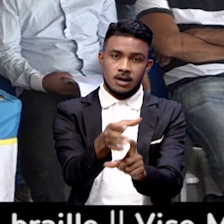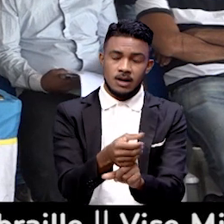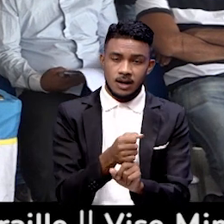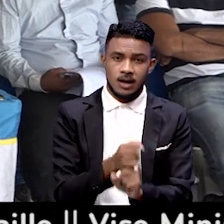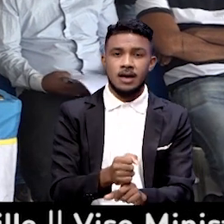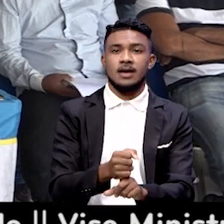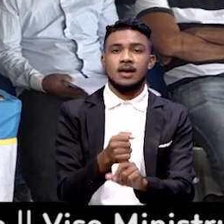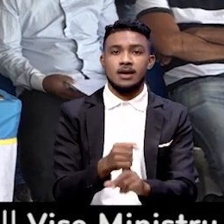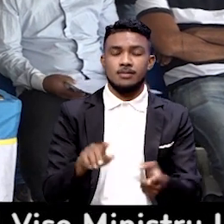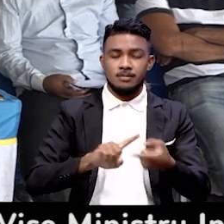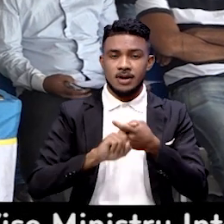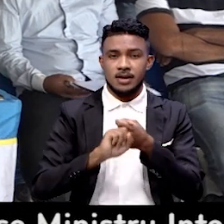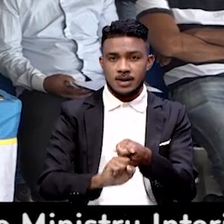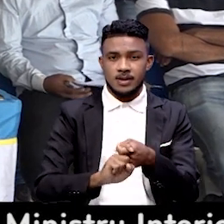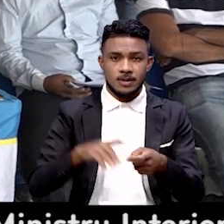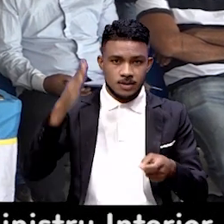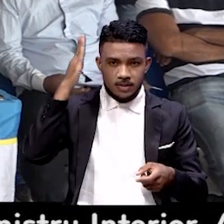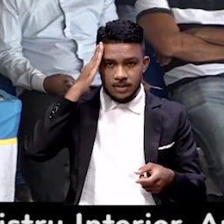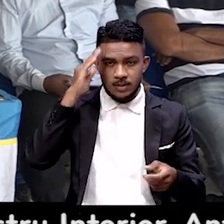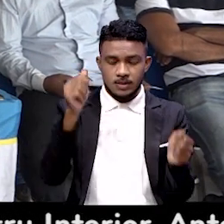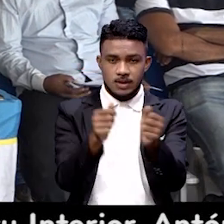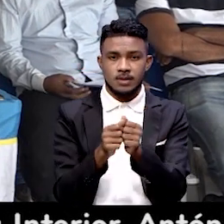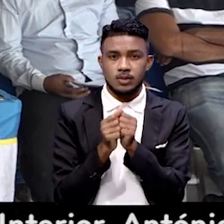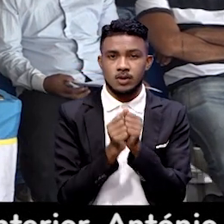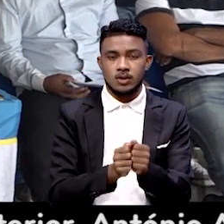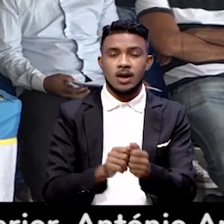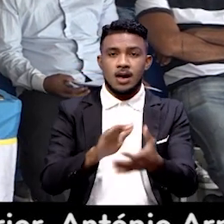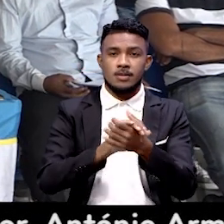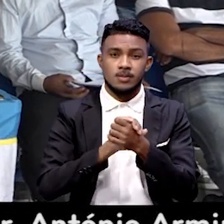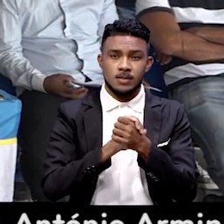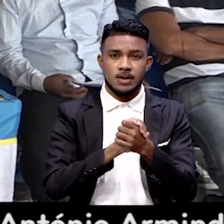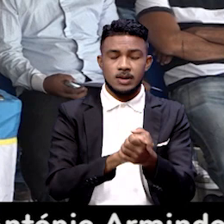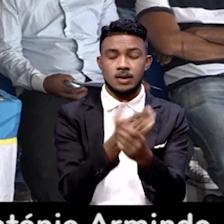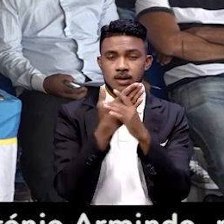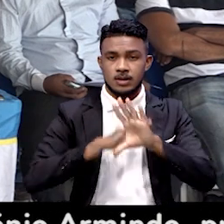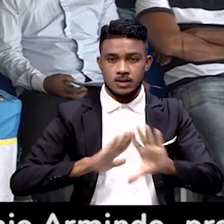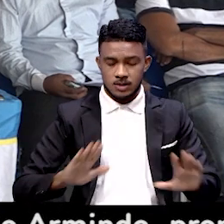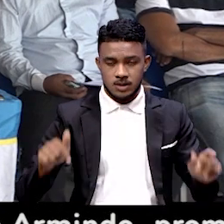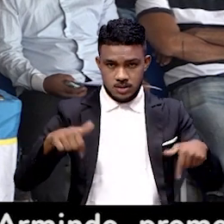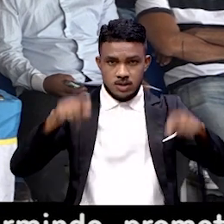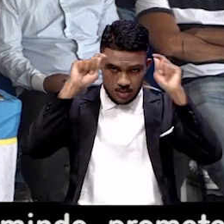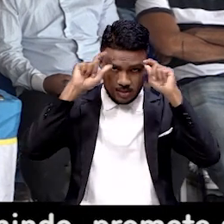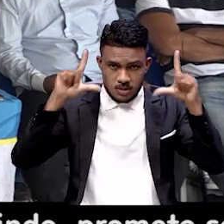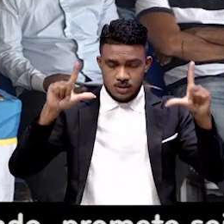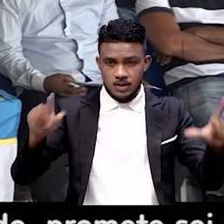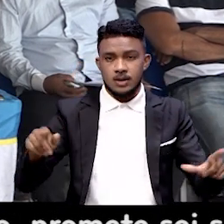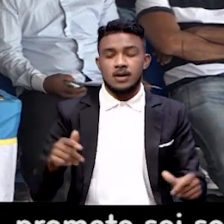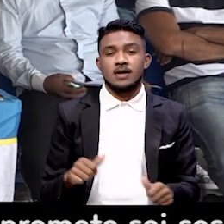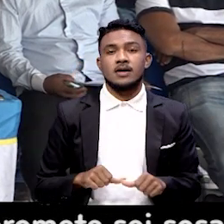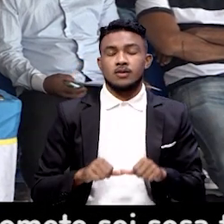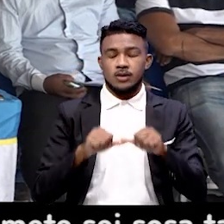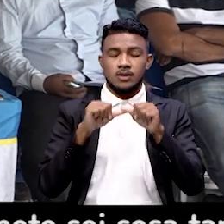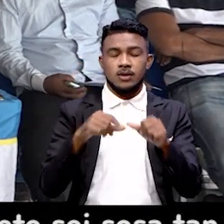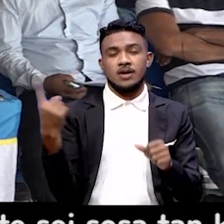nacional estabilidade nacional no hameting paz e araidobe em Timor Leste pode permitir desenvolvimento